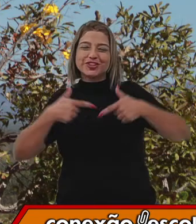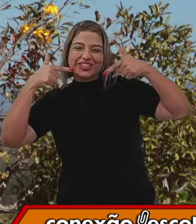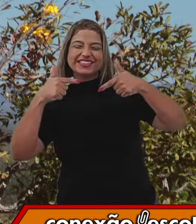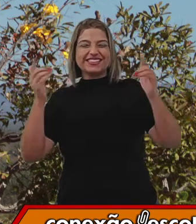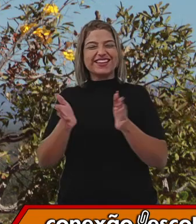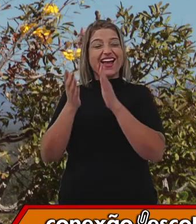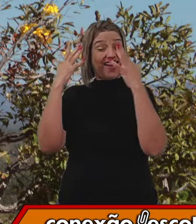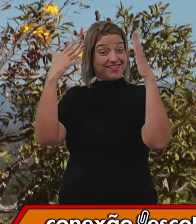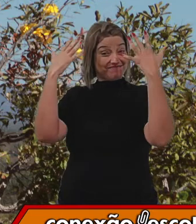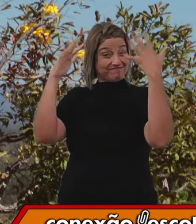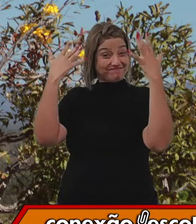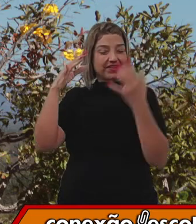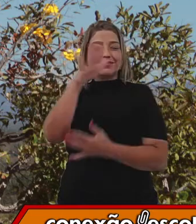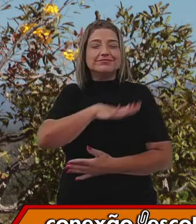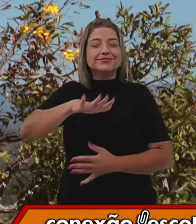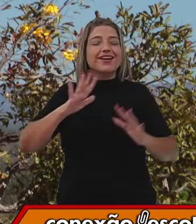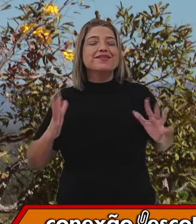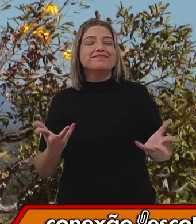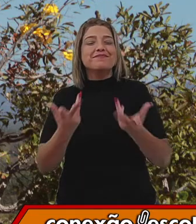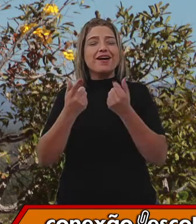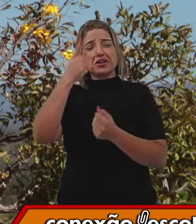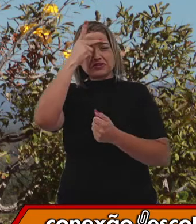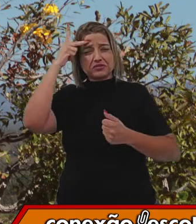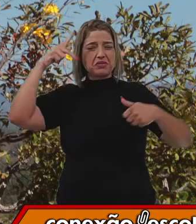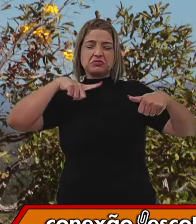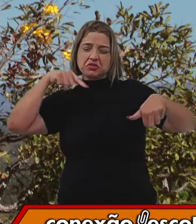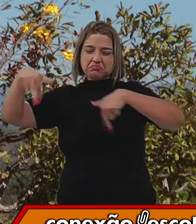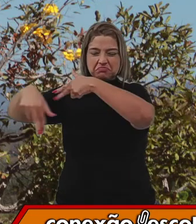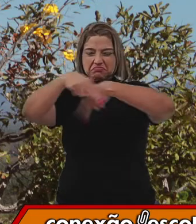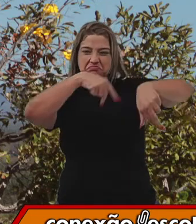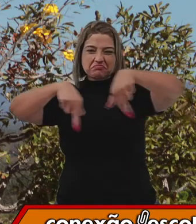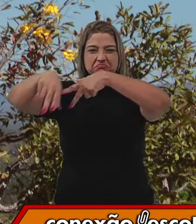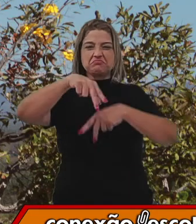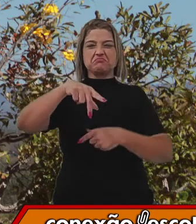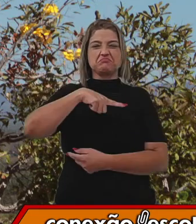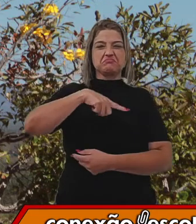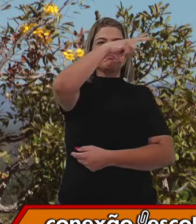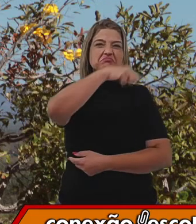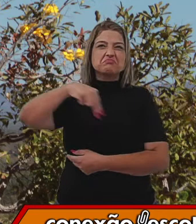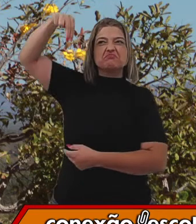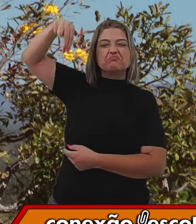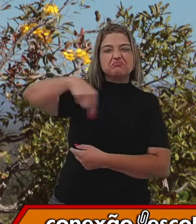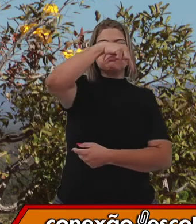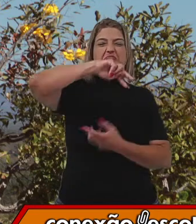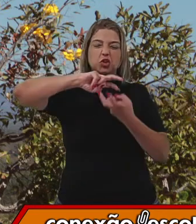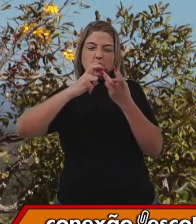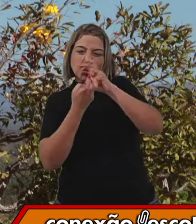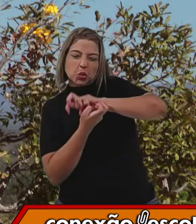os artistas fascinam o público, sejam equilibristas, trapezistas, malabaristas,